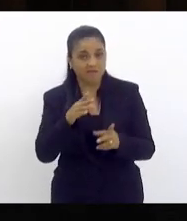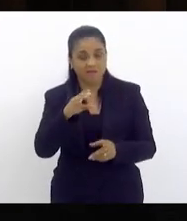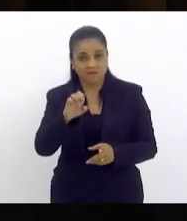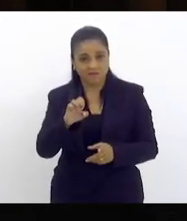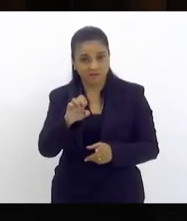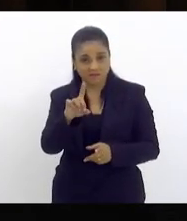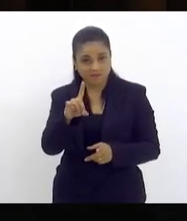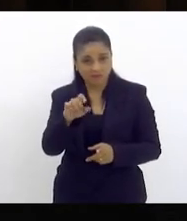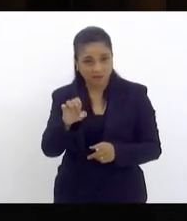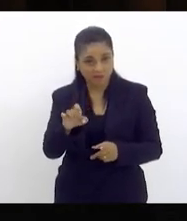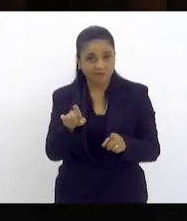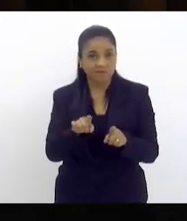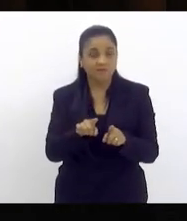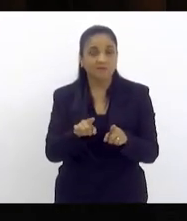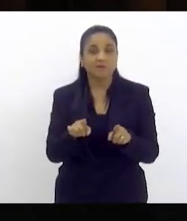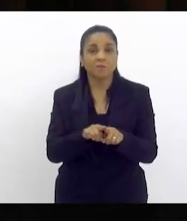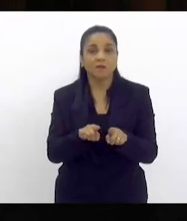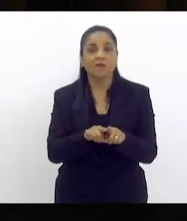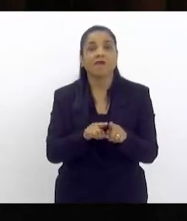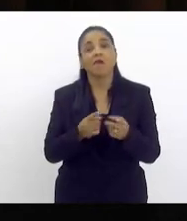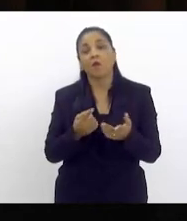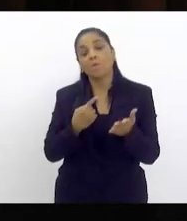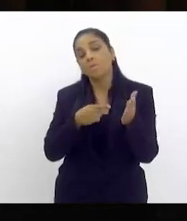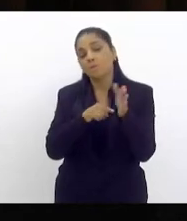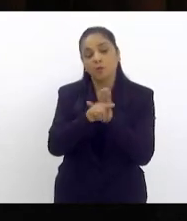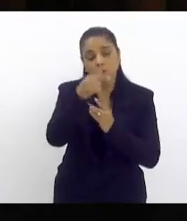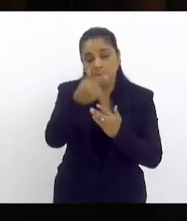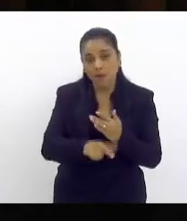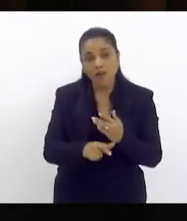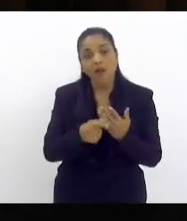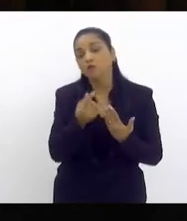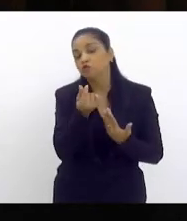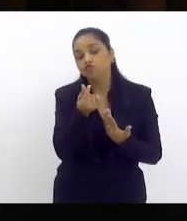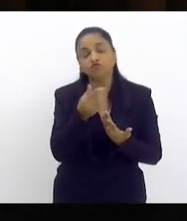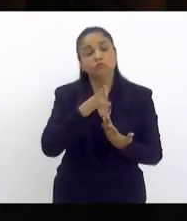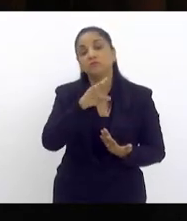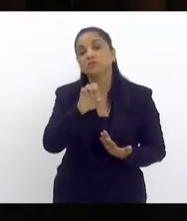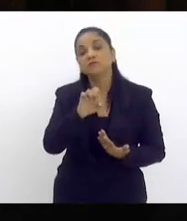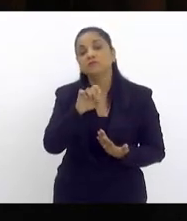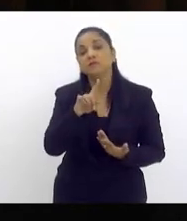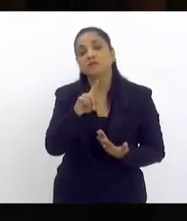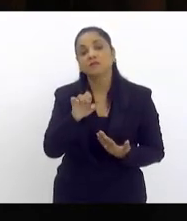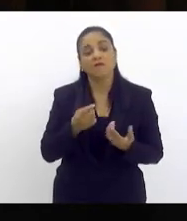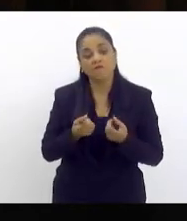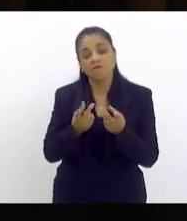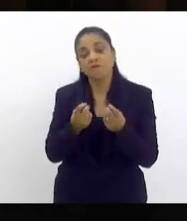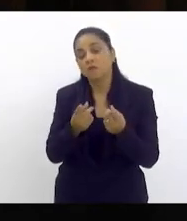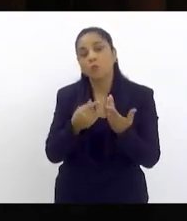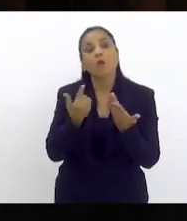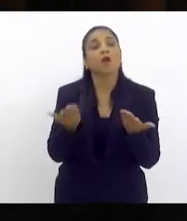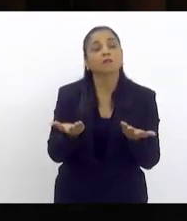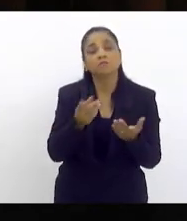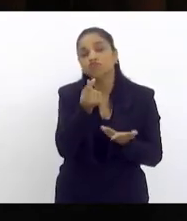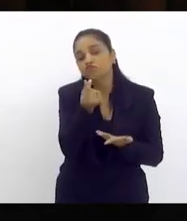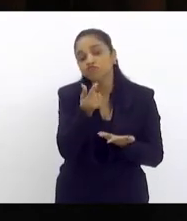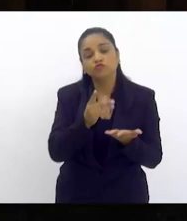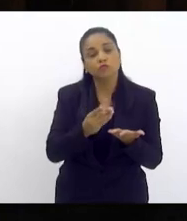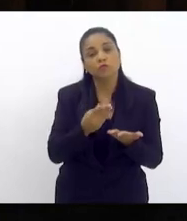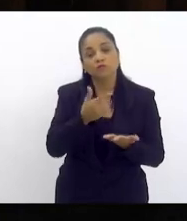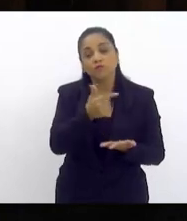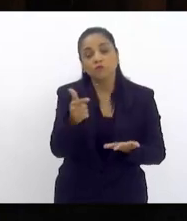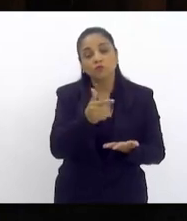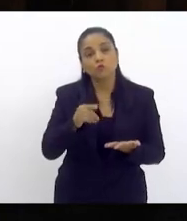aqui. E agora a gente até faz outra pergunta: cadê o dinheiro da SEDAE? Cadê o dinheiro, os 22